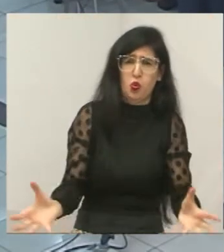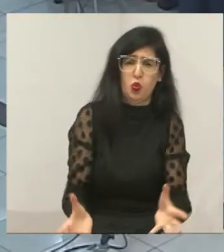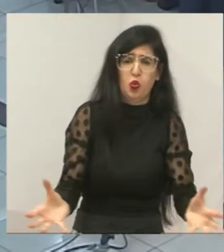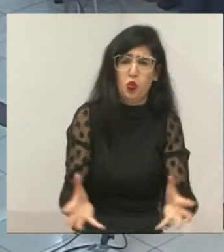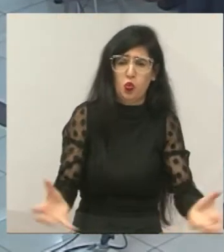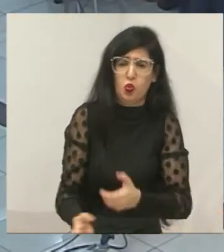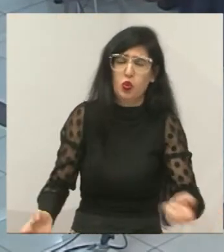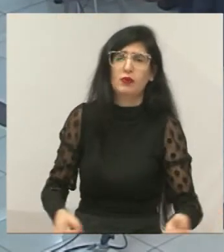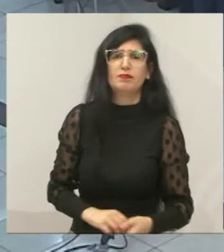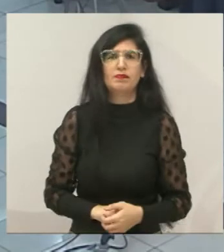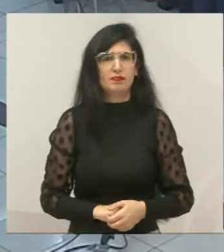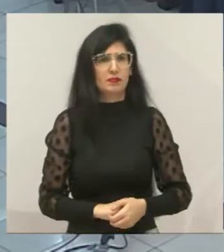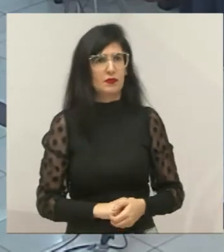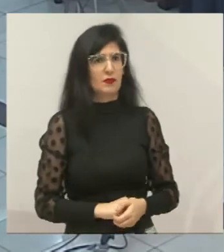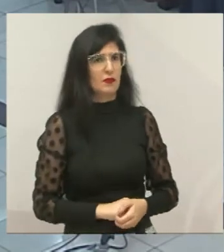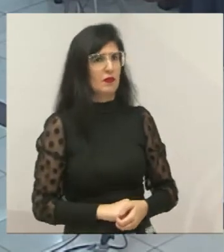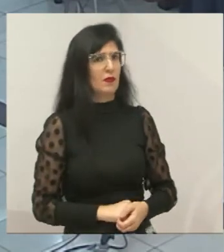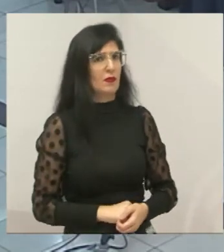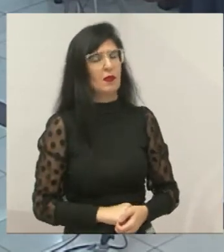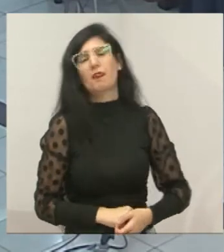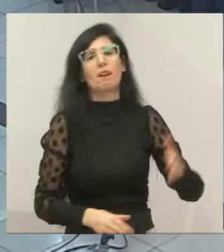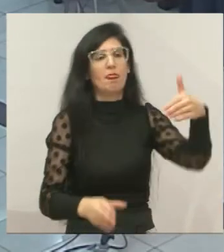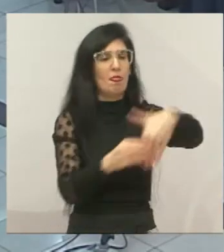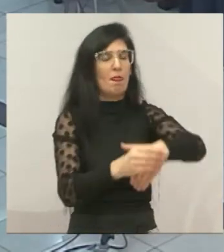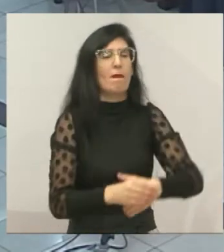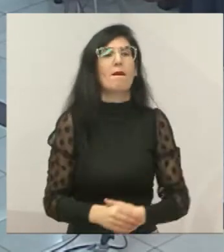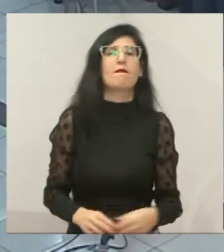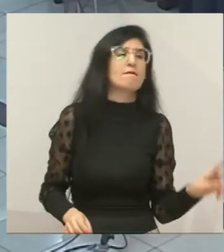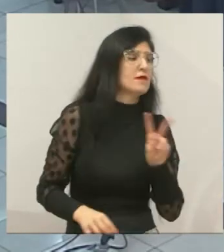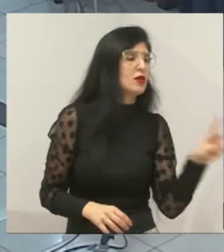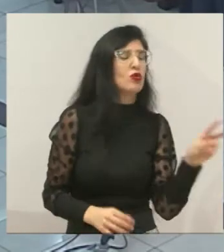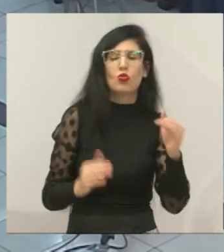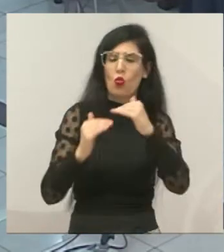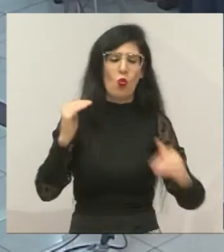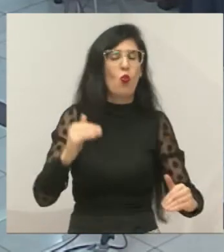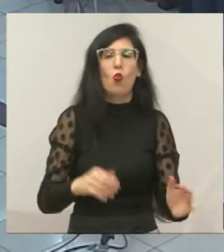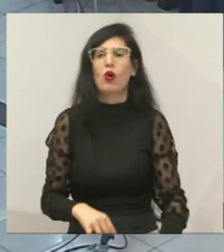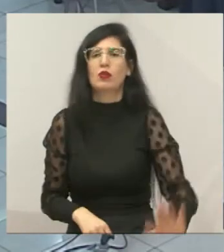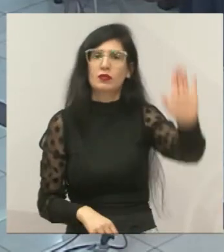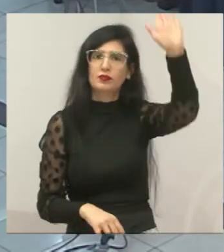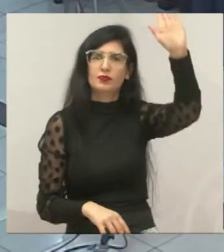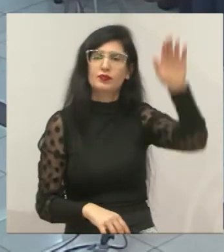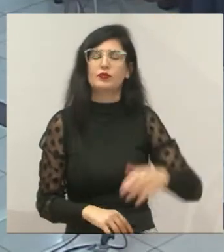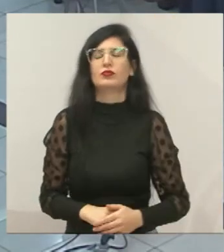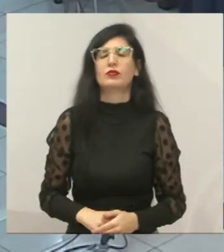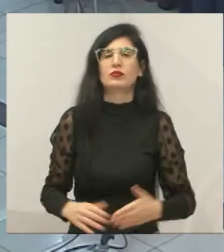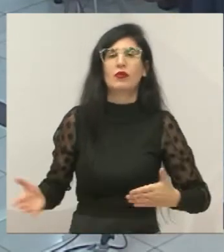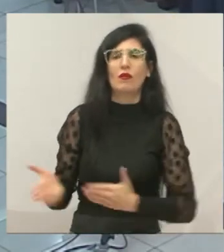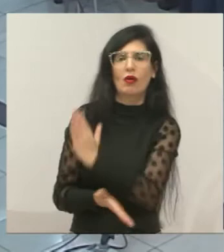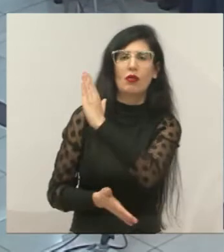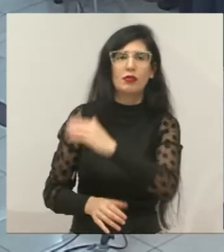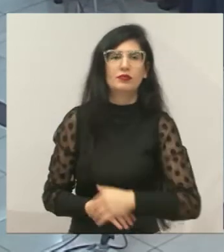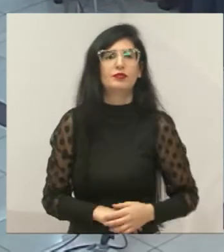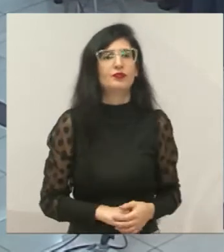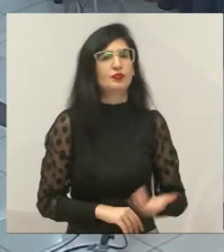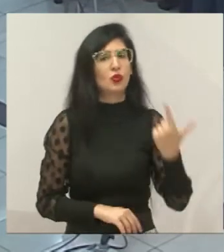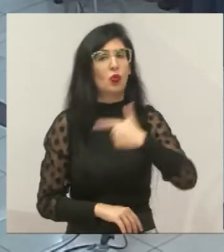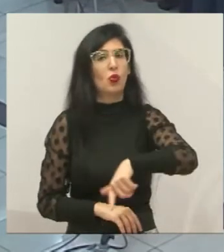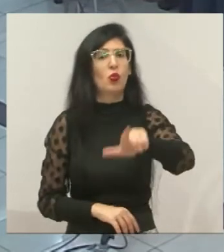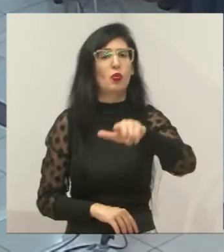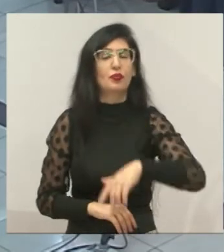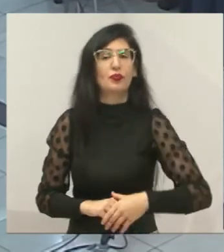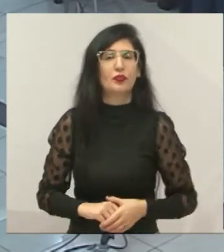Pedido de informações número 150 em votação. Os vereadores contrários se manifestam levantando o braço. Pedido de informações aprovado. Próximo pedido de